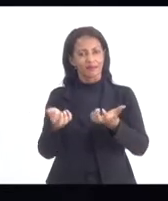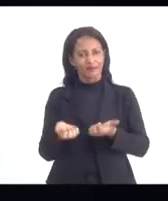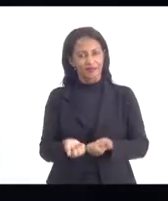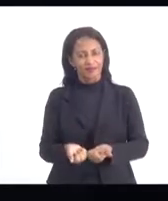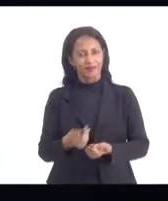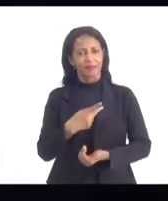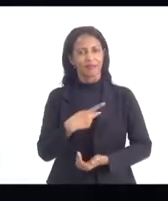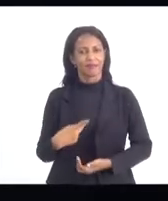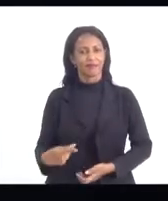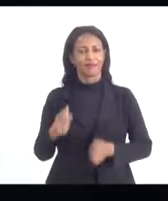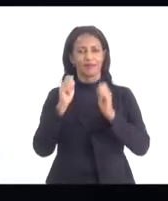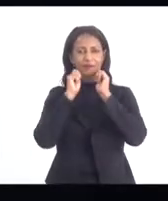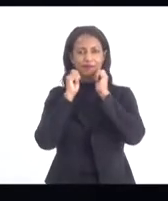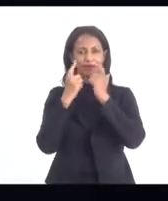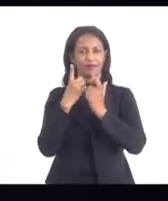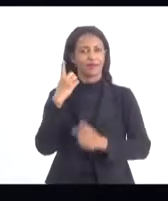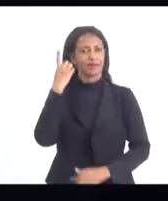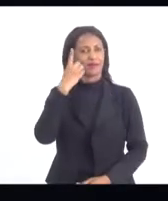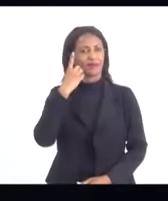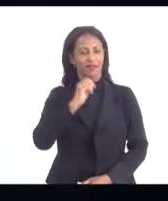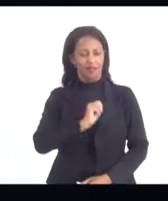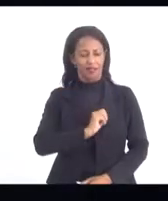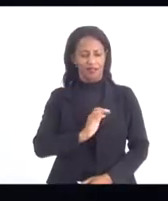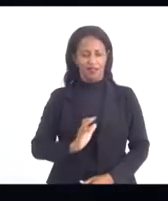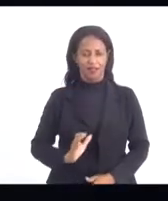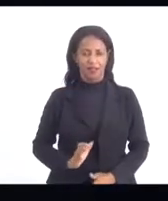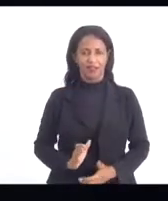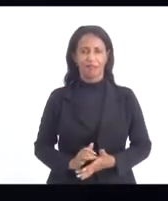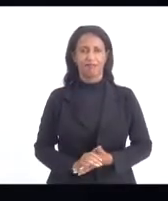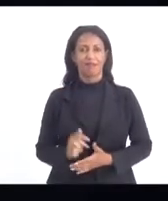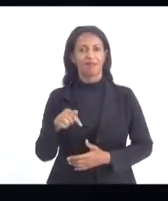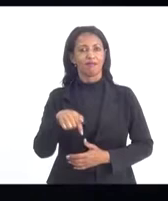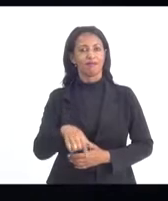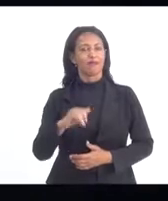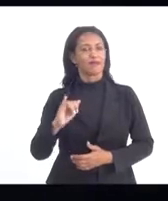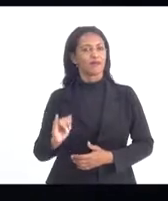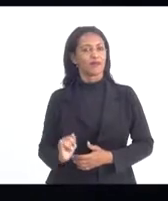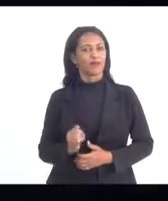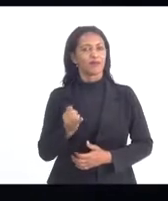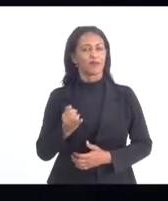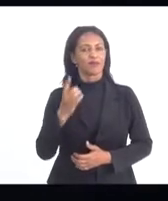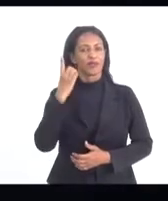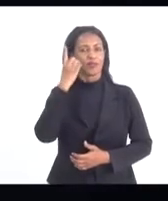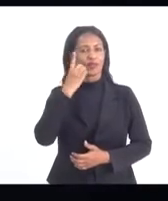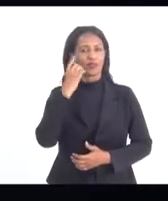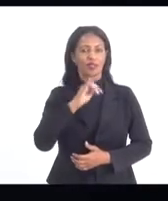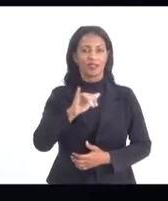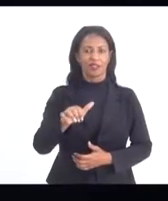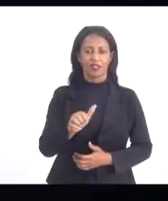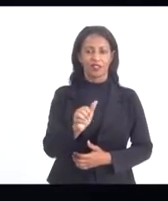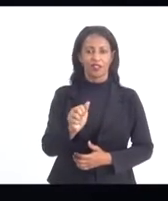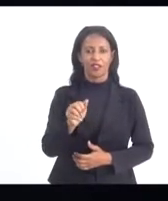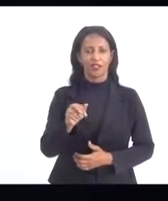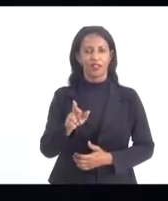presidente da Alerj, deputado André Siciliano, nesta oportunidade, e o deputado Jair Bittencourt.